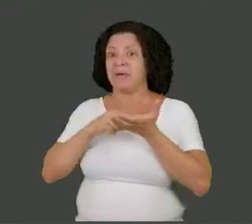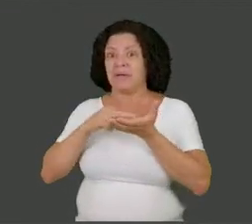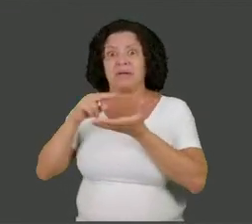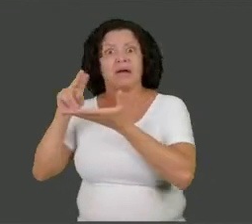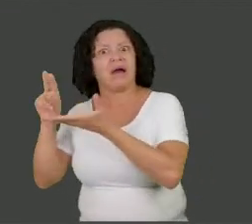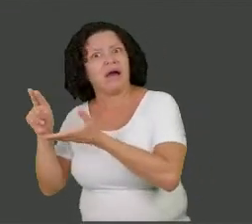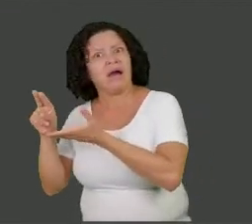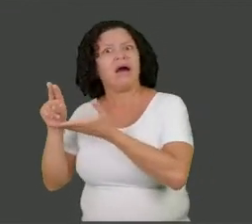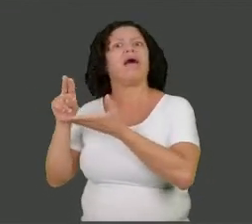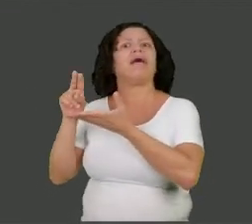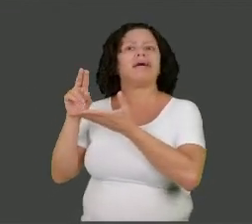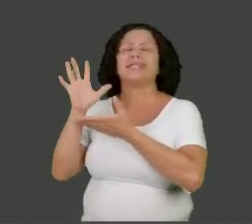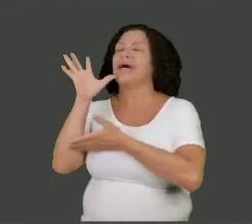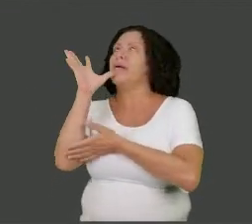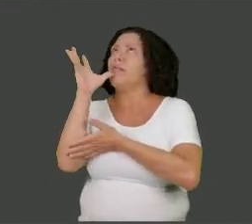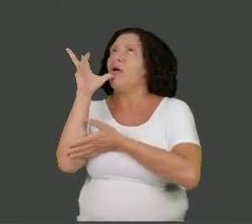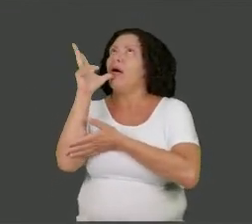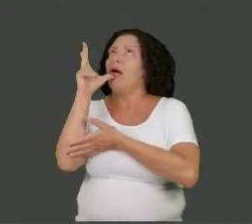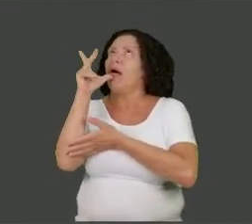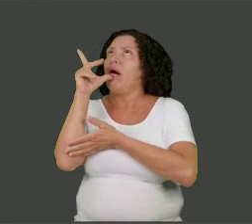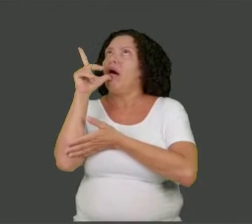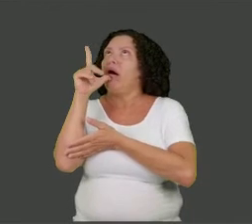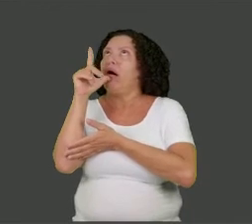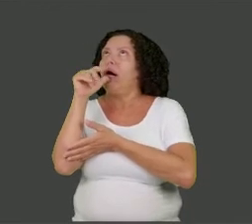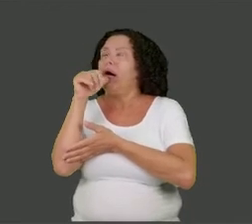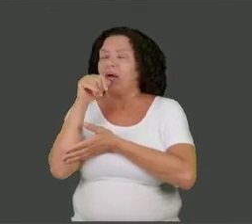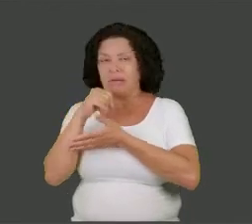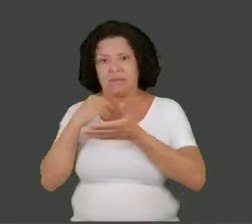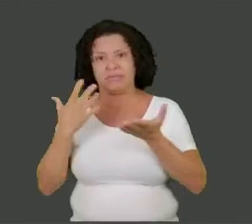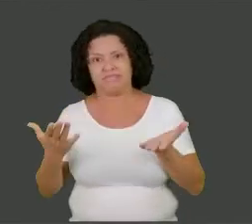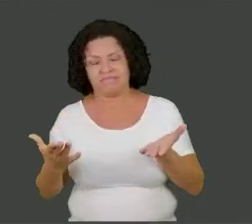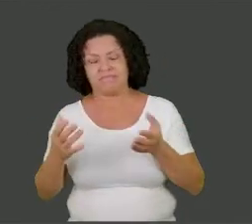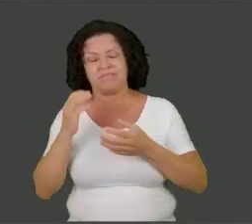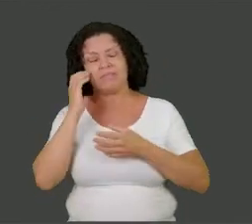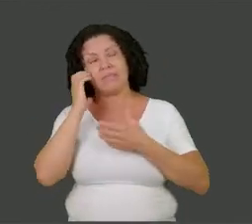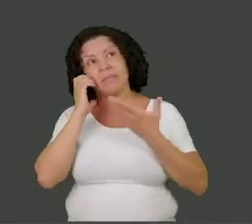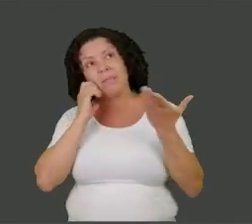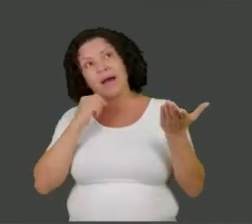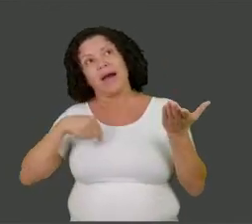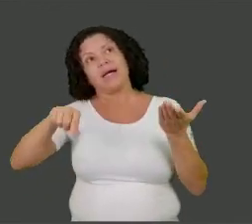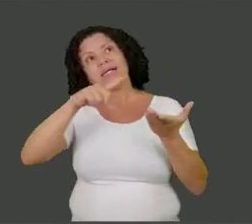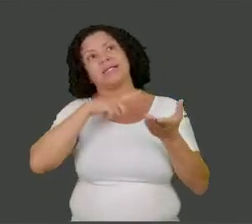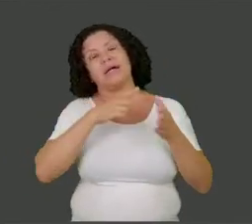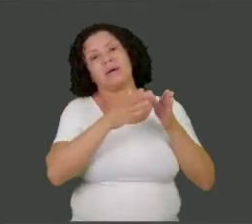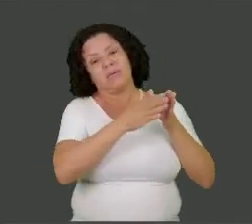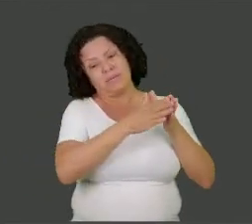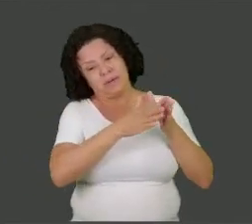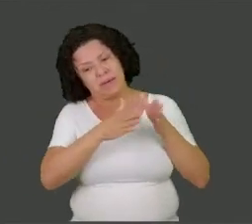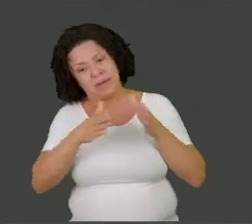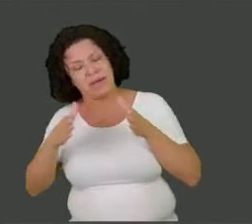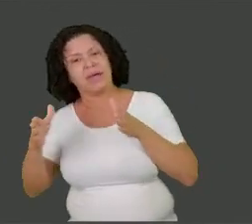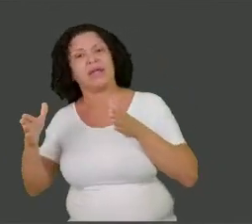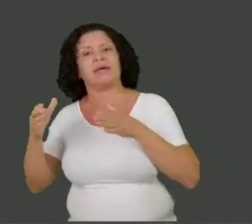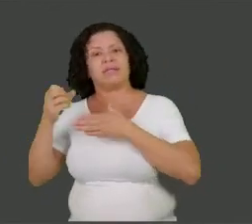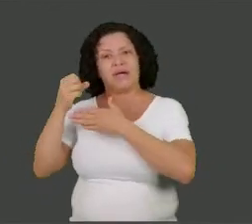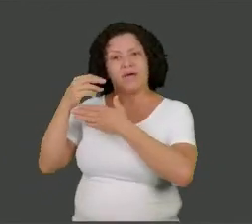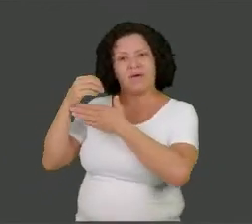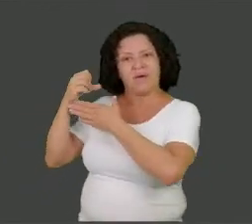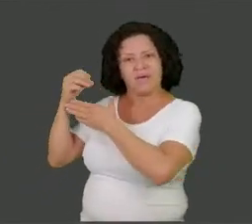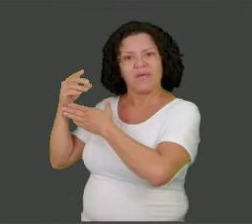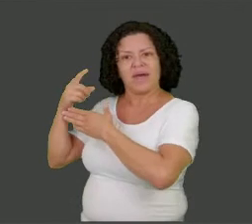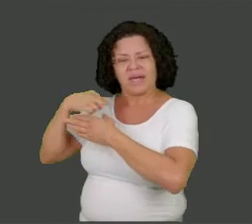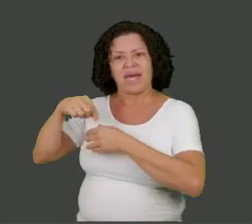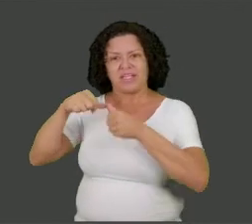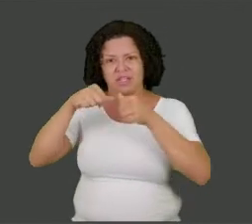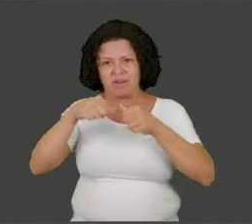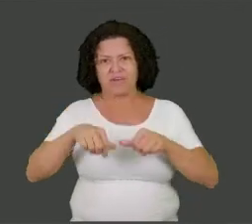carta, né? Se demorava muito para chegar uma carta. Enfim, nós passávamos um período daquela viagem, nós que